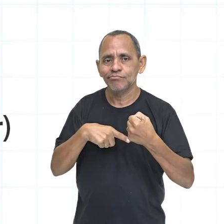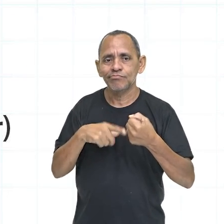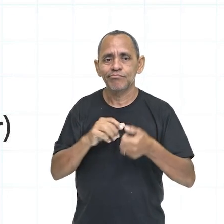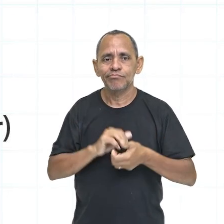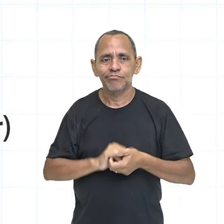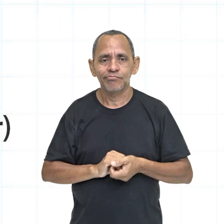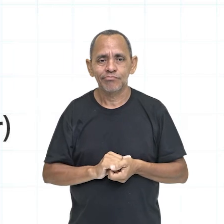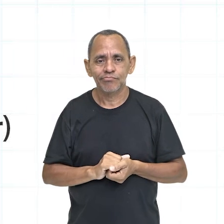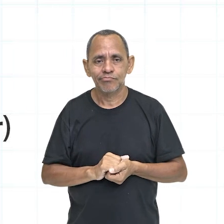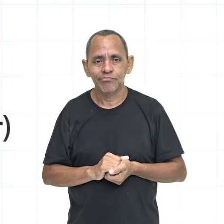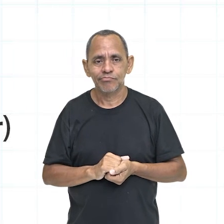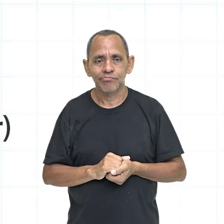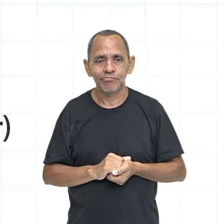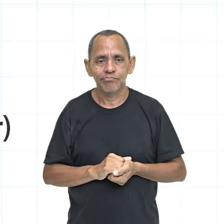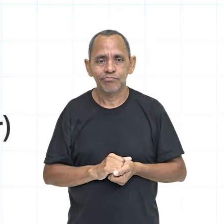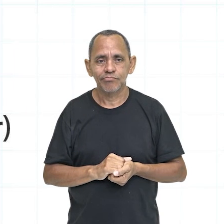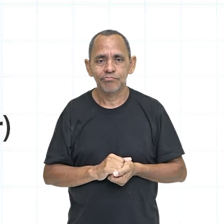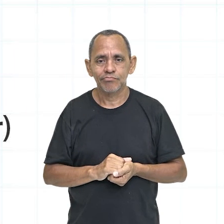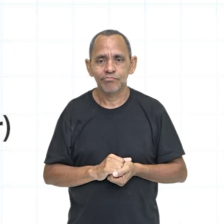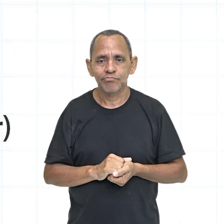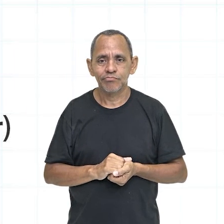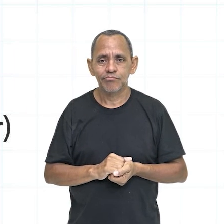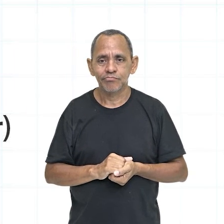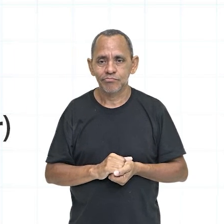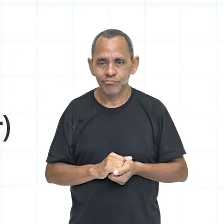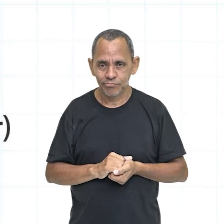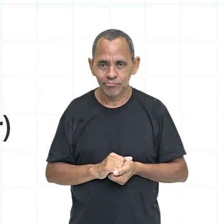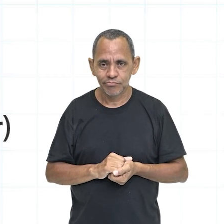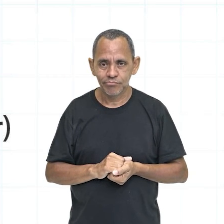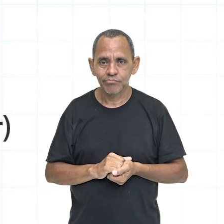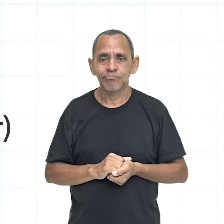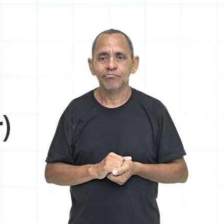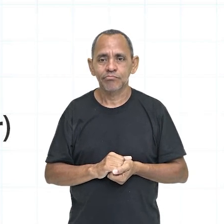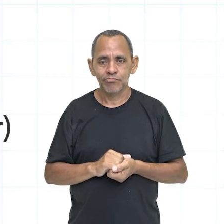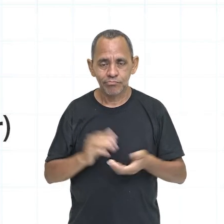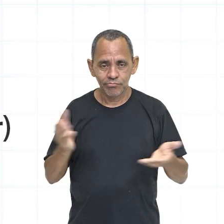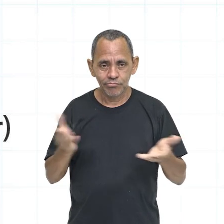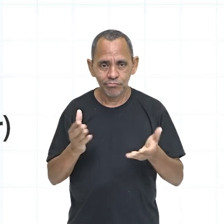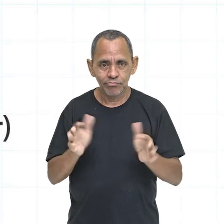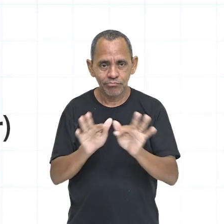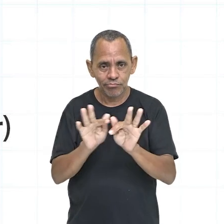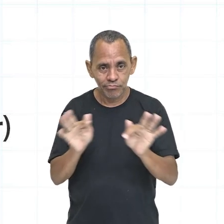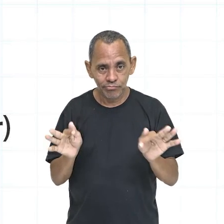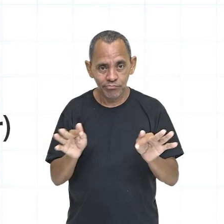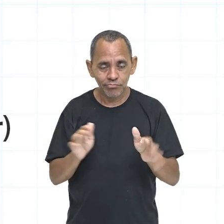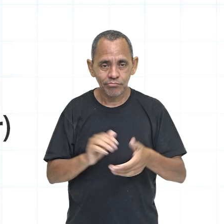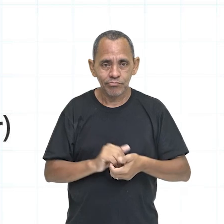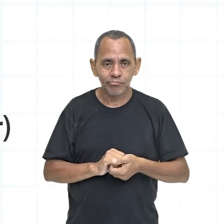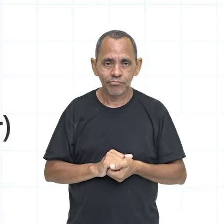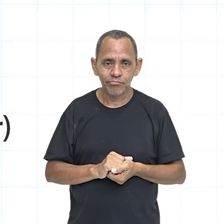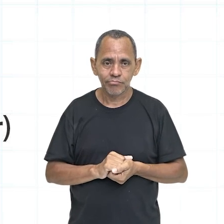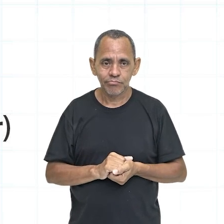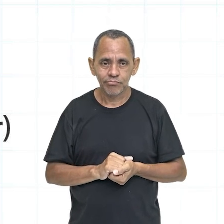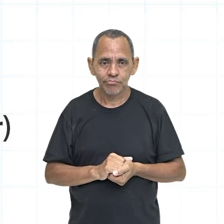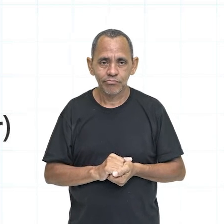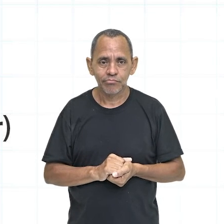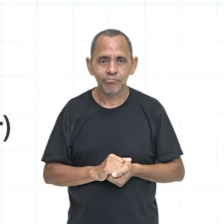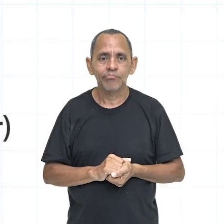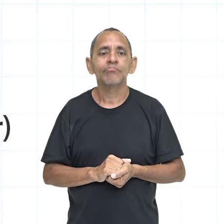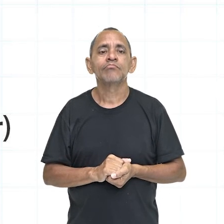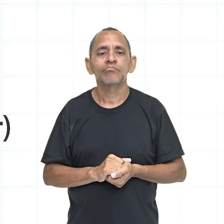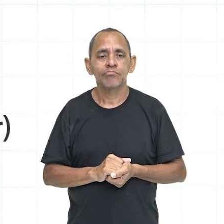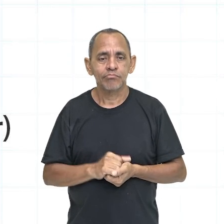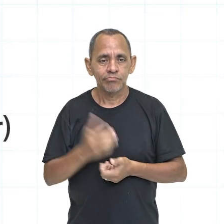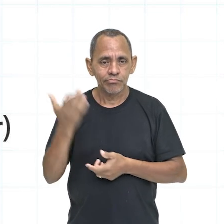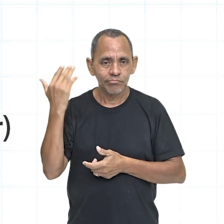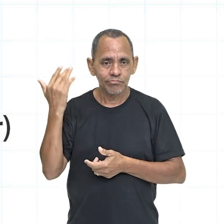list, nossa lista de verbos. Infinitive, né, no presente, aí o past e meaning. Então, to eat, passado